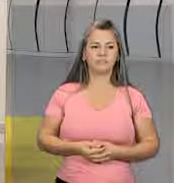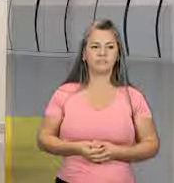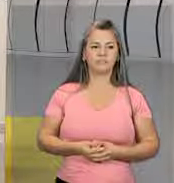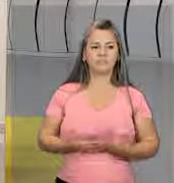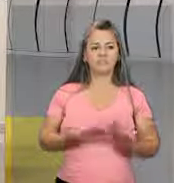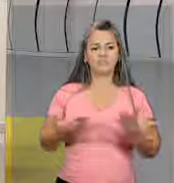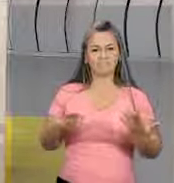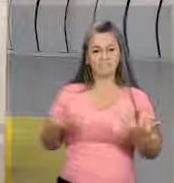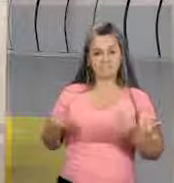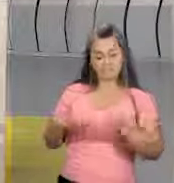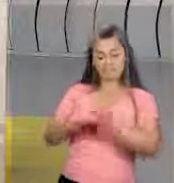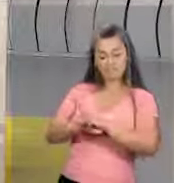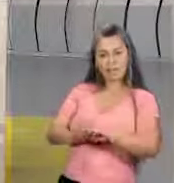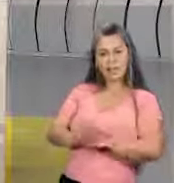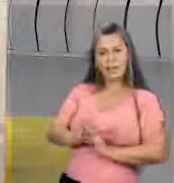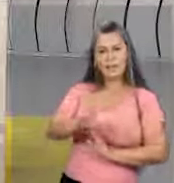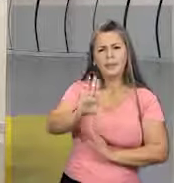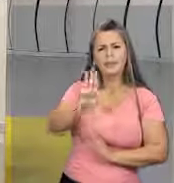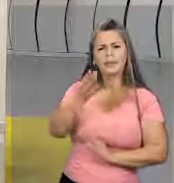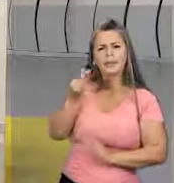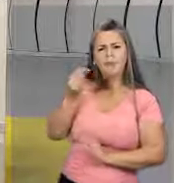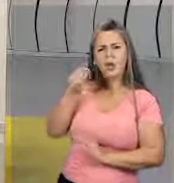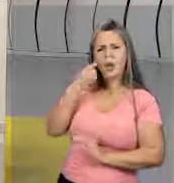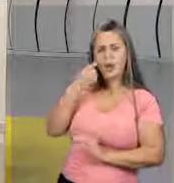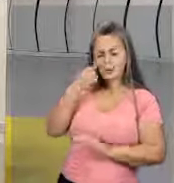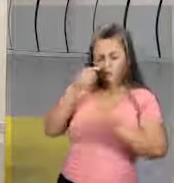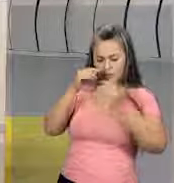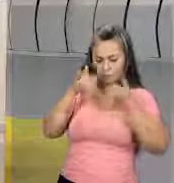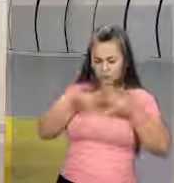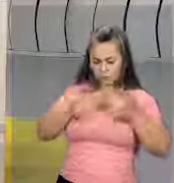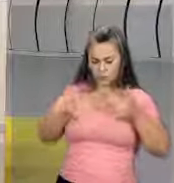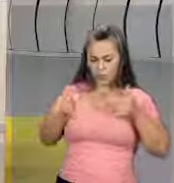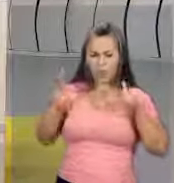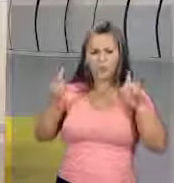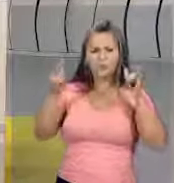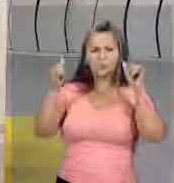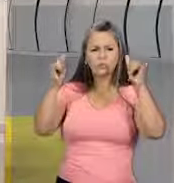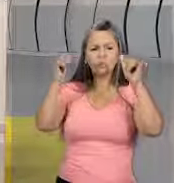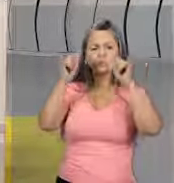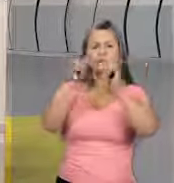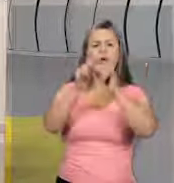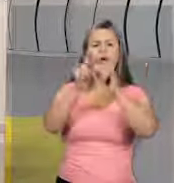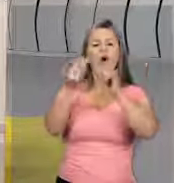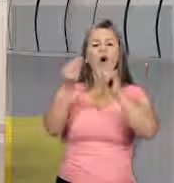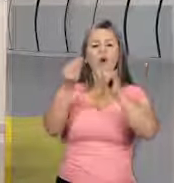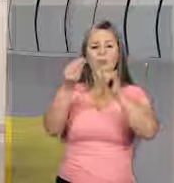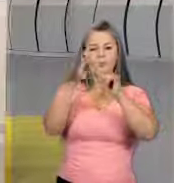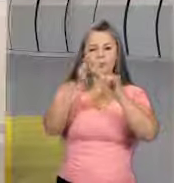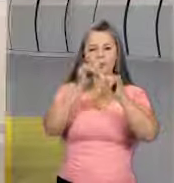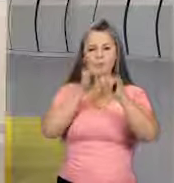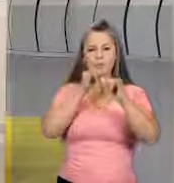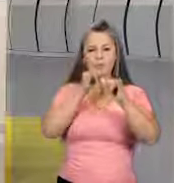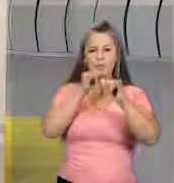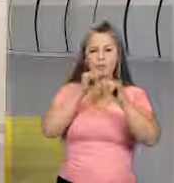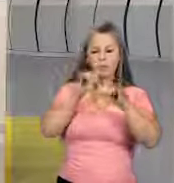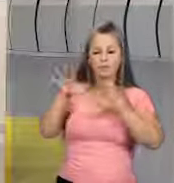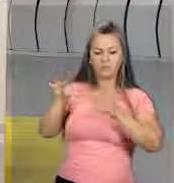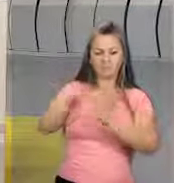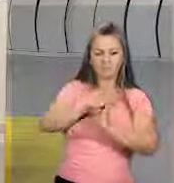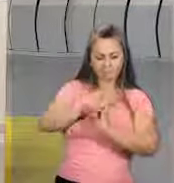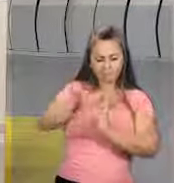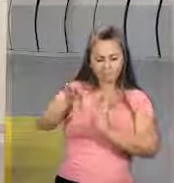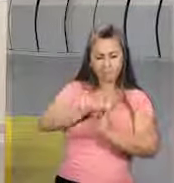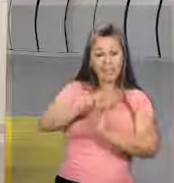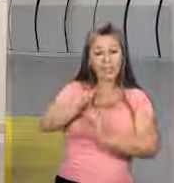Bem, e como esse circuito funciona? Como esses receptores vão funcionar? É